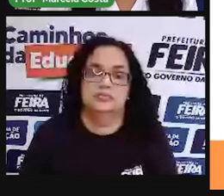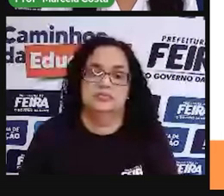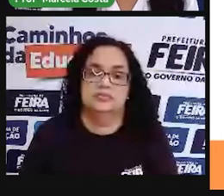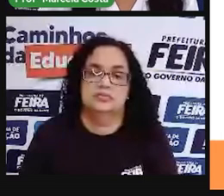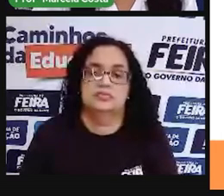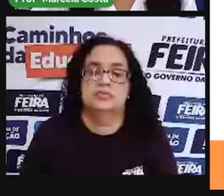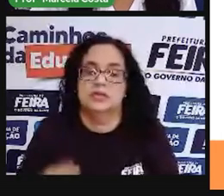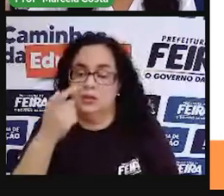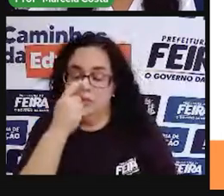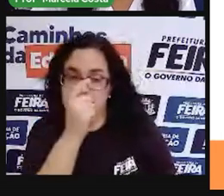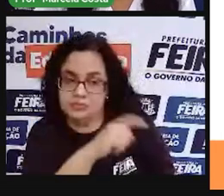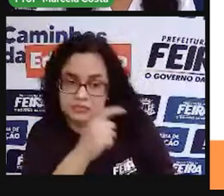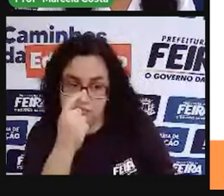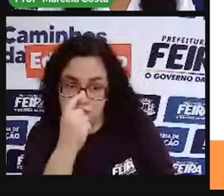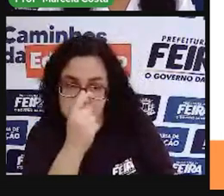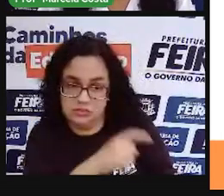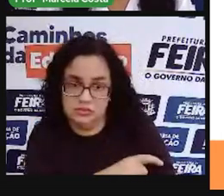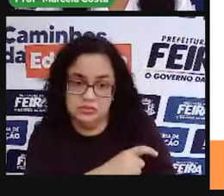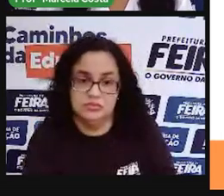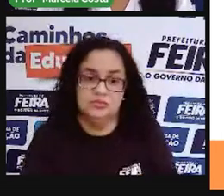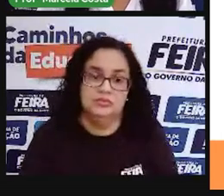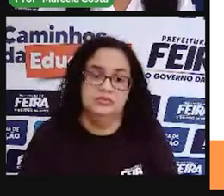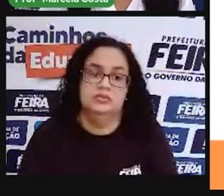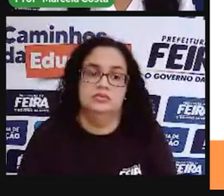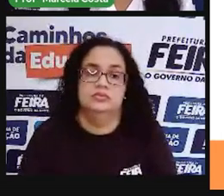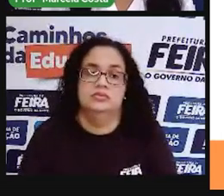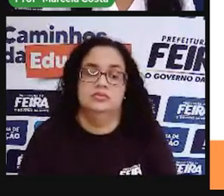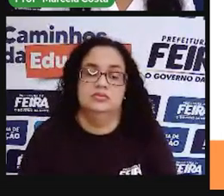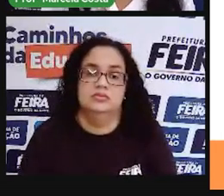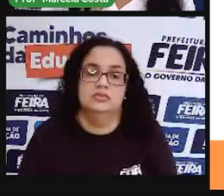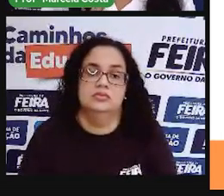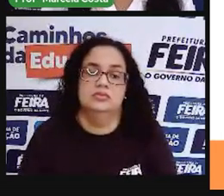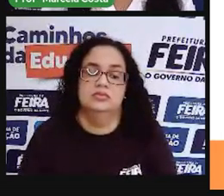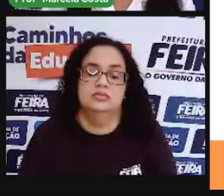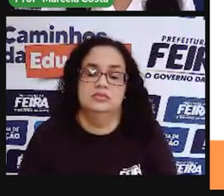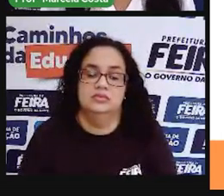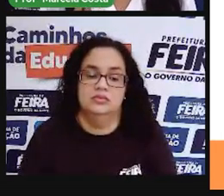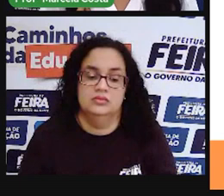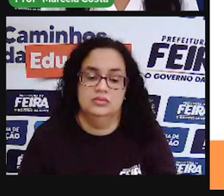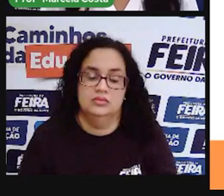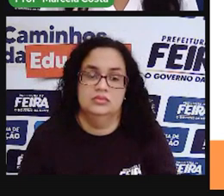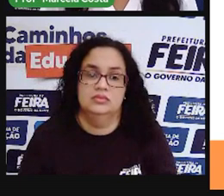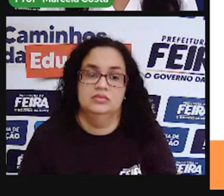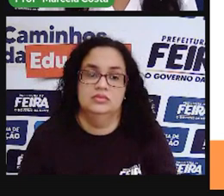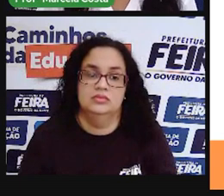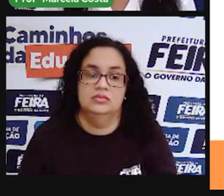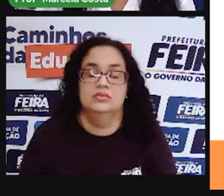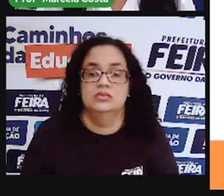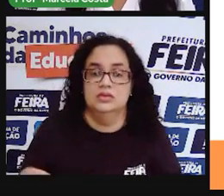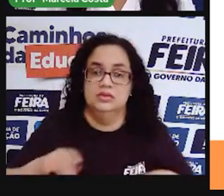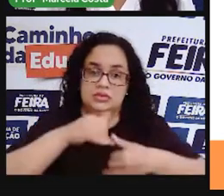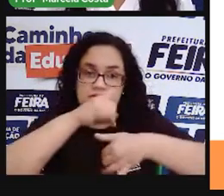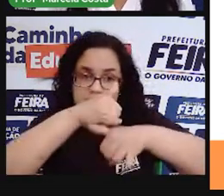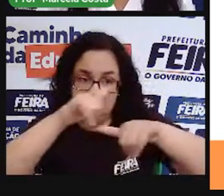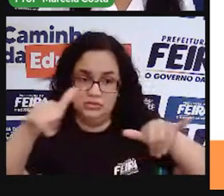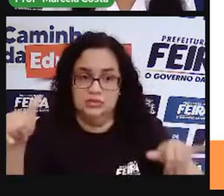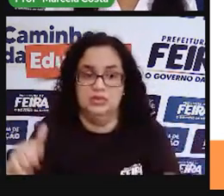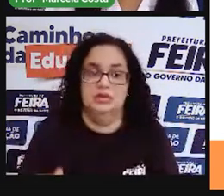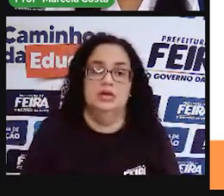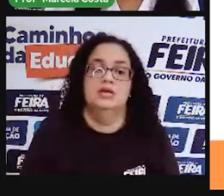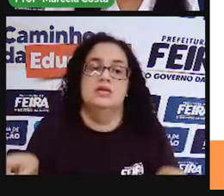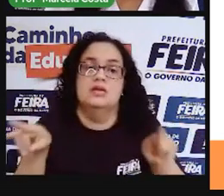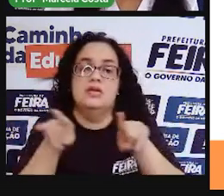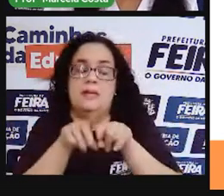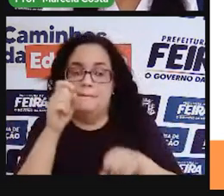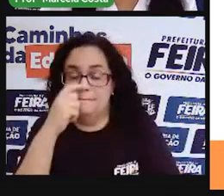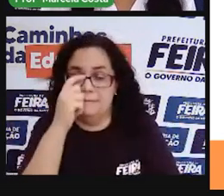lixeira, de uma pessoa colocando a embalagem na lixeira, indicando que esse produto, essa embalagem, ela pode ir para a